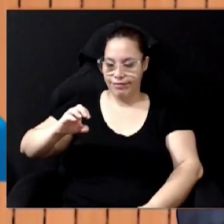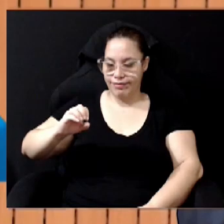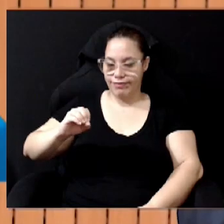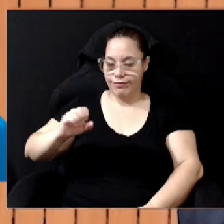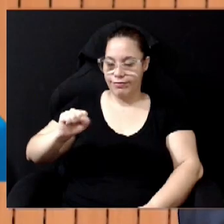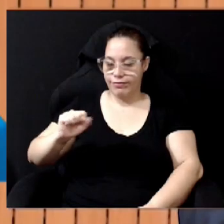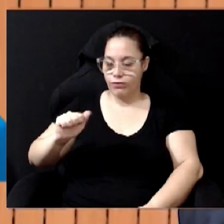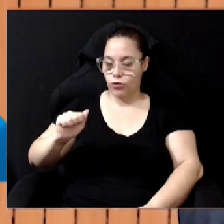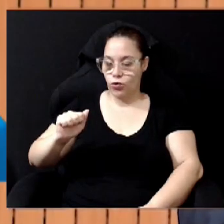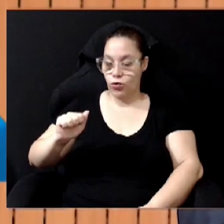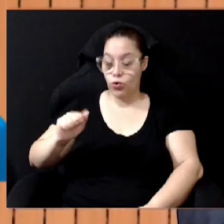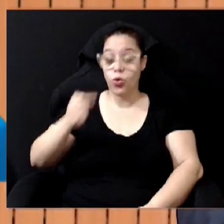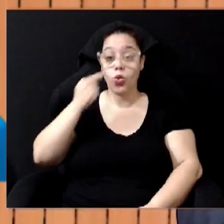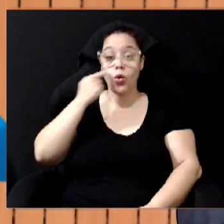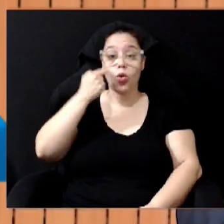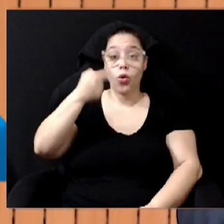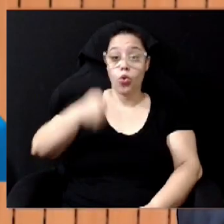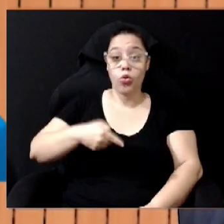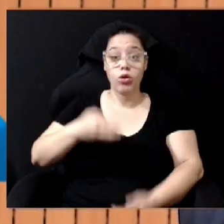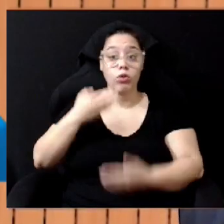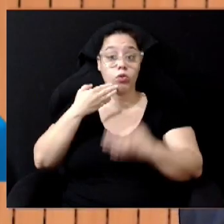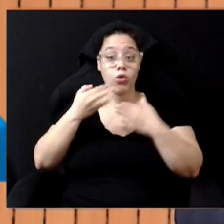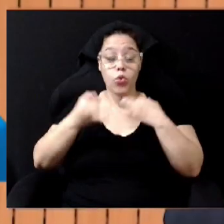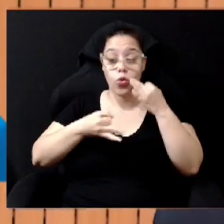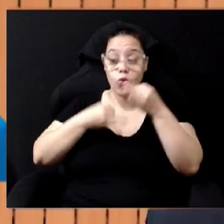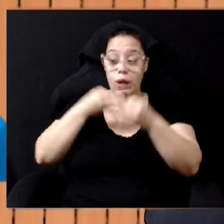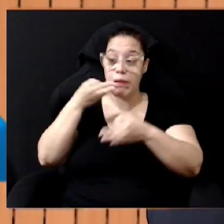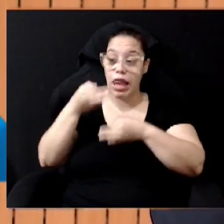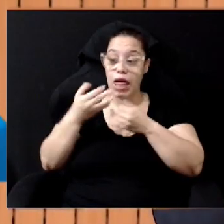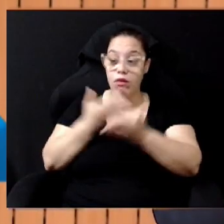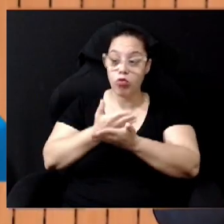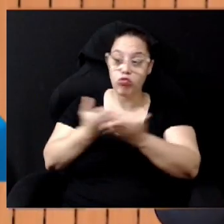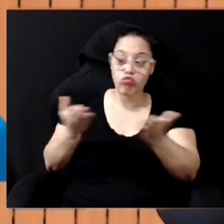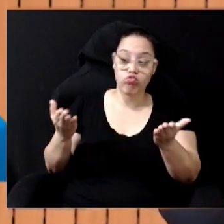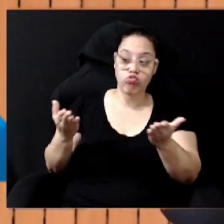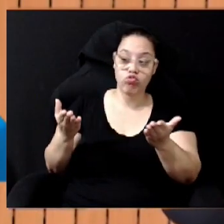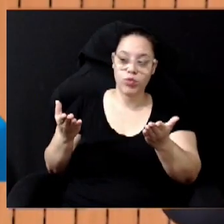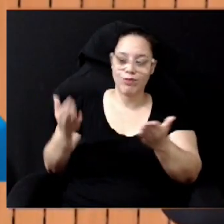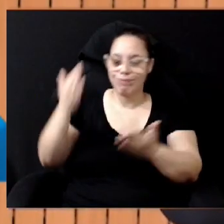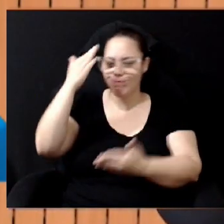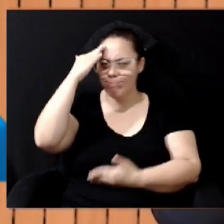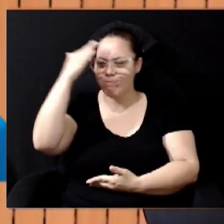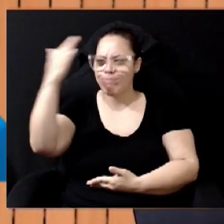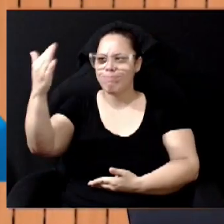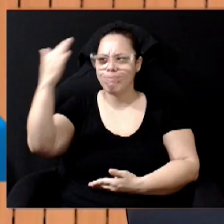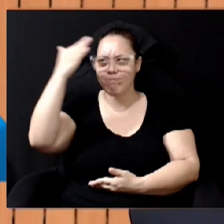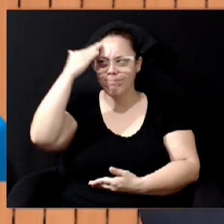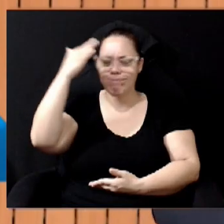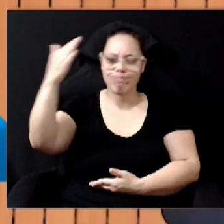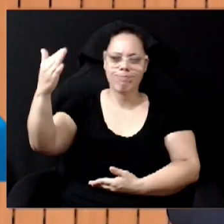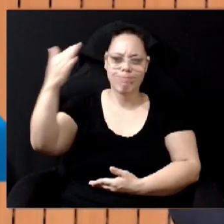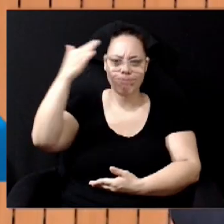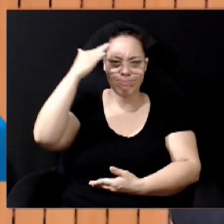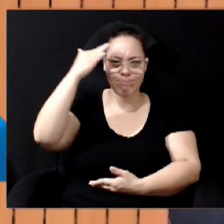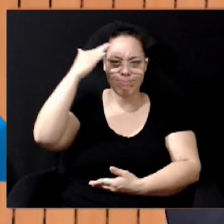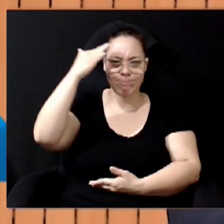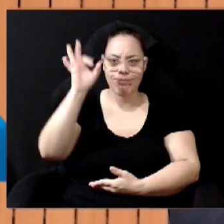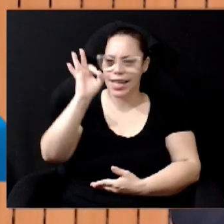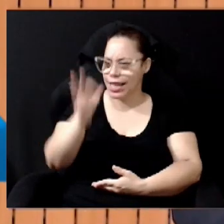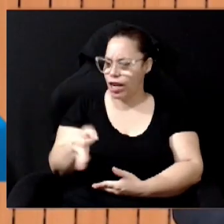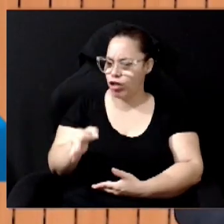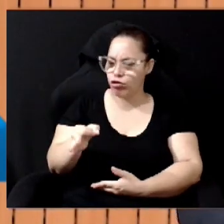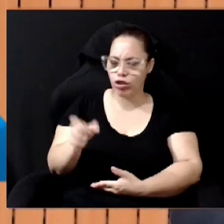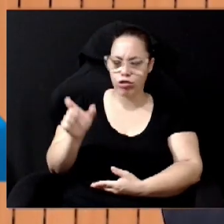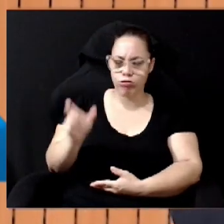Eu vi aqui nas palavras de todos muitos agradecimentos. Gratidão talvez seja a palavra que hoje mais se